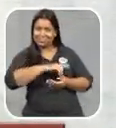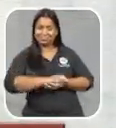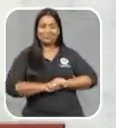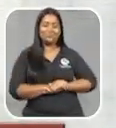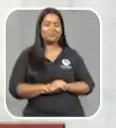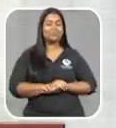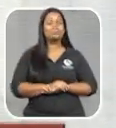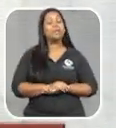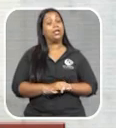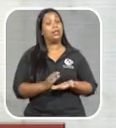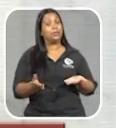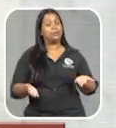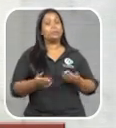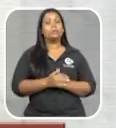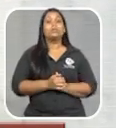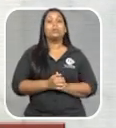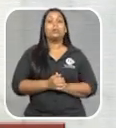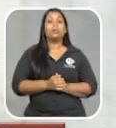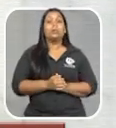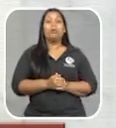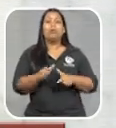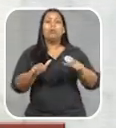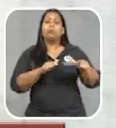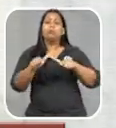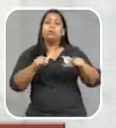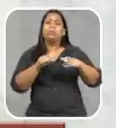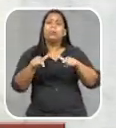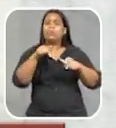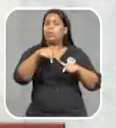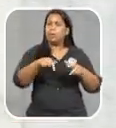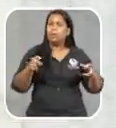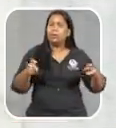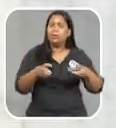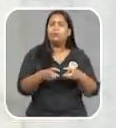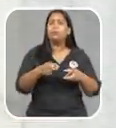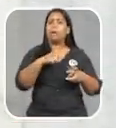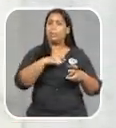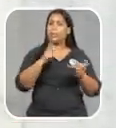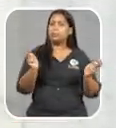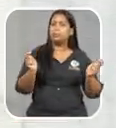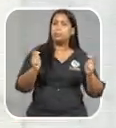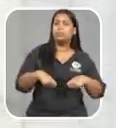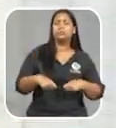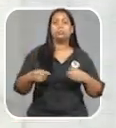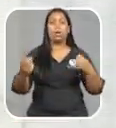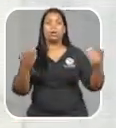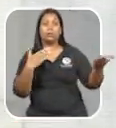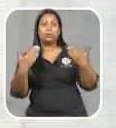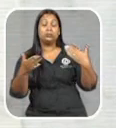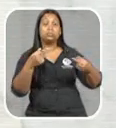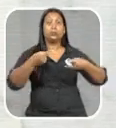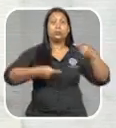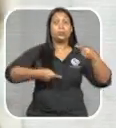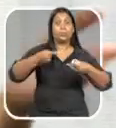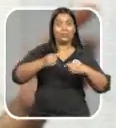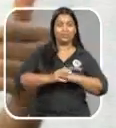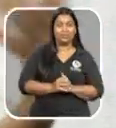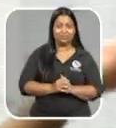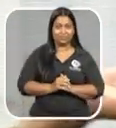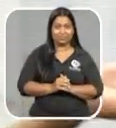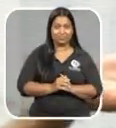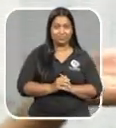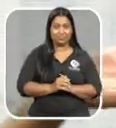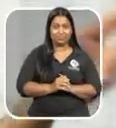discussão política, né? Eu falo de três pilares fundamentais,